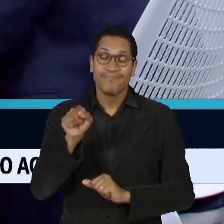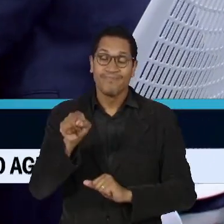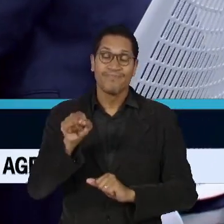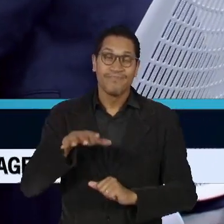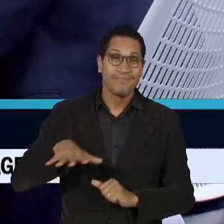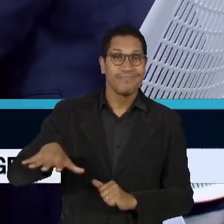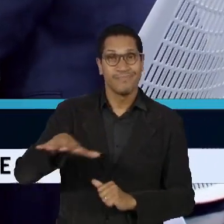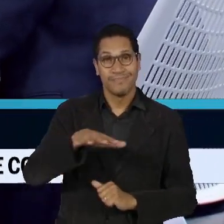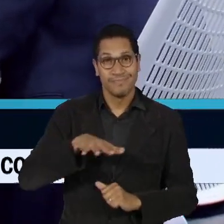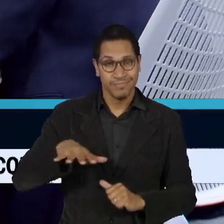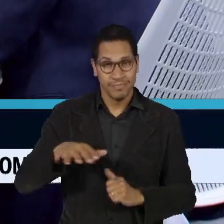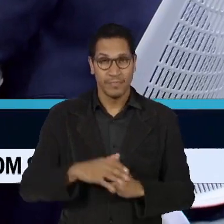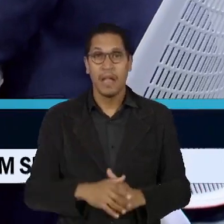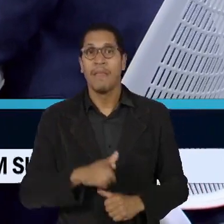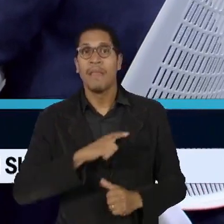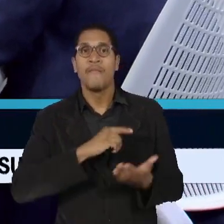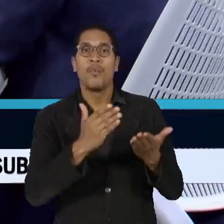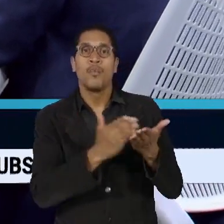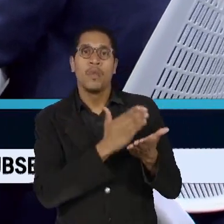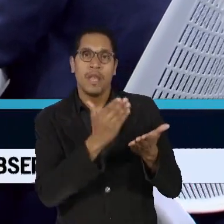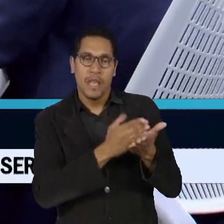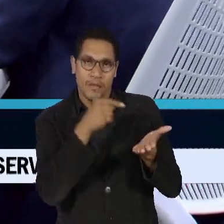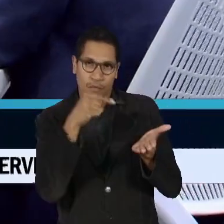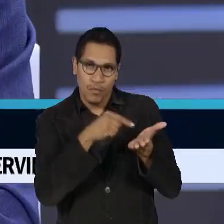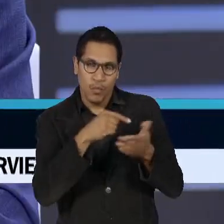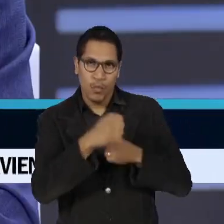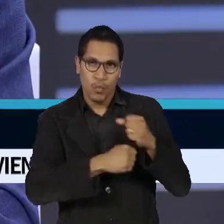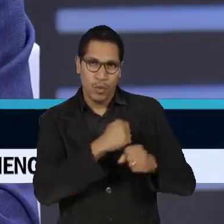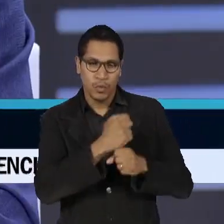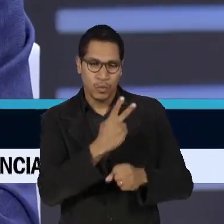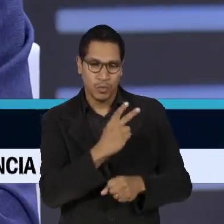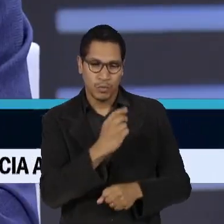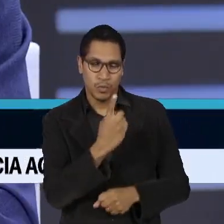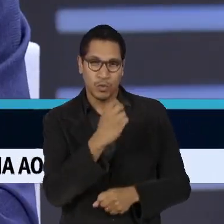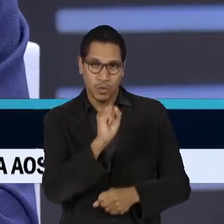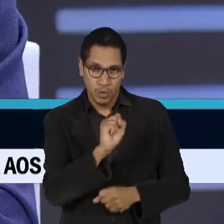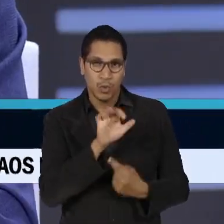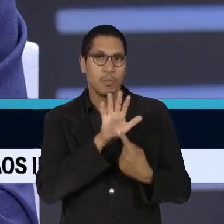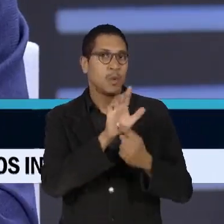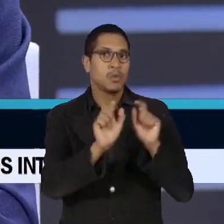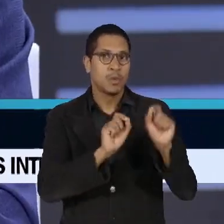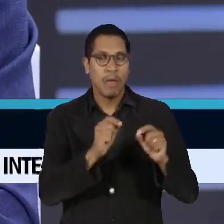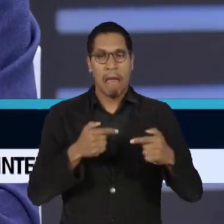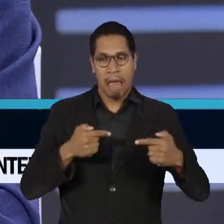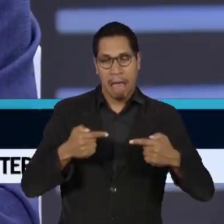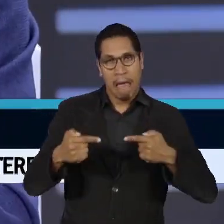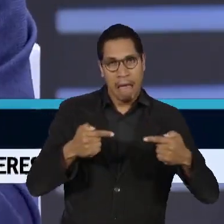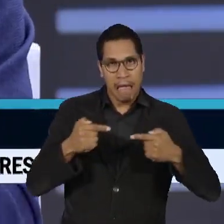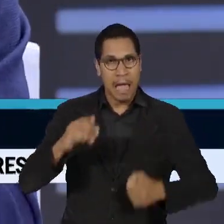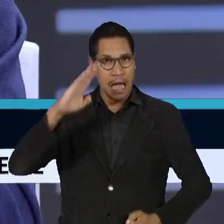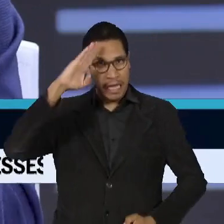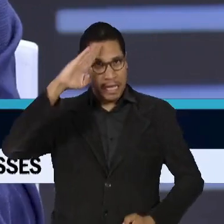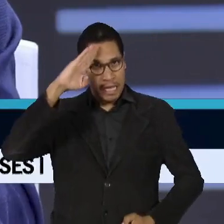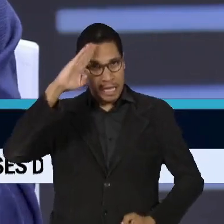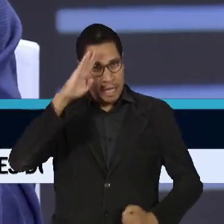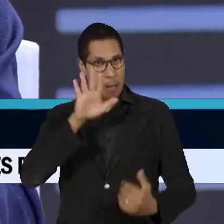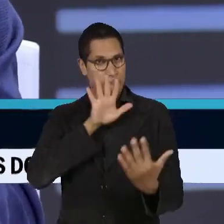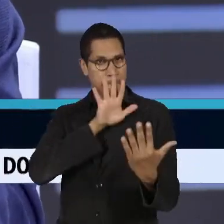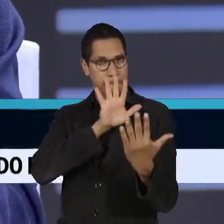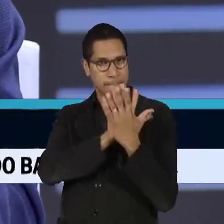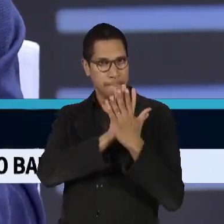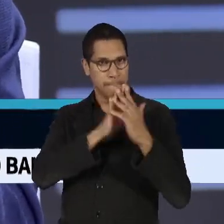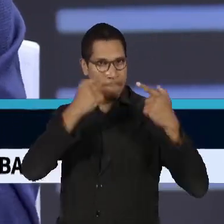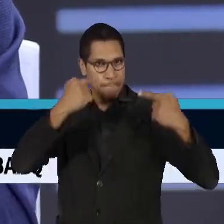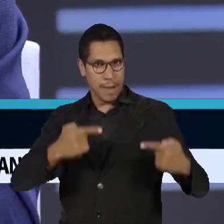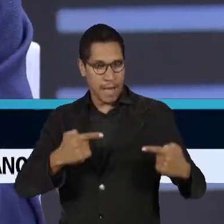um livro de 2018 dizia que é a guerra convencional e o confronto militar era completamente